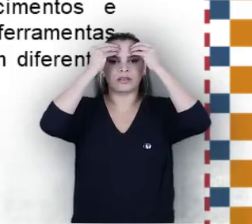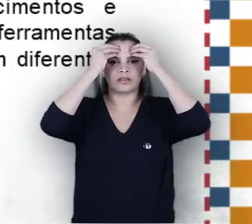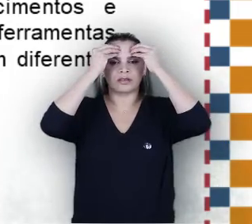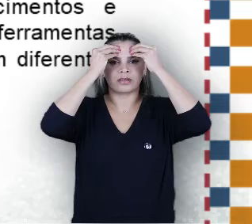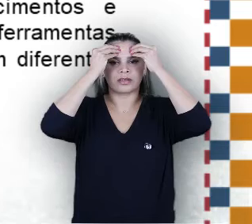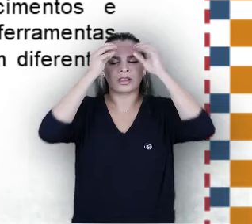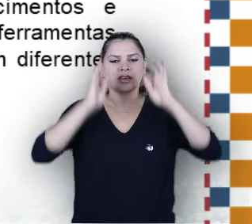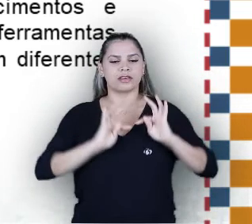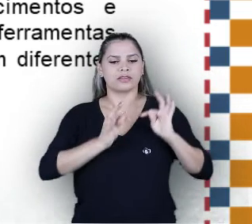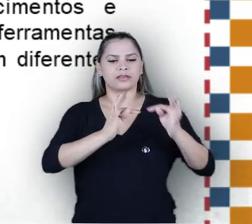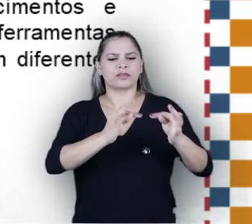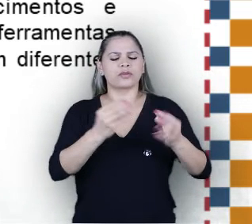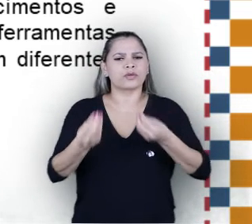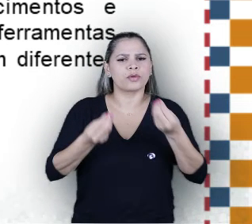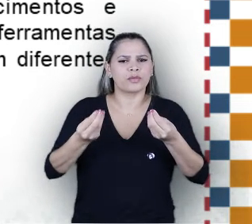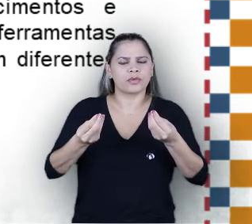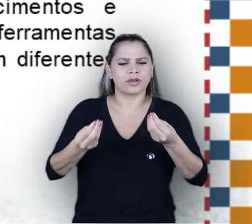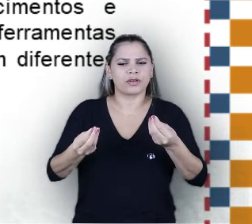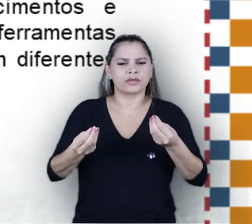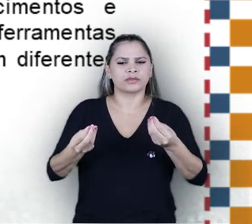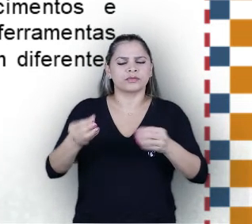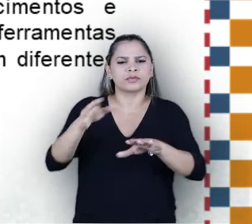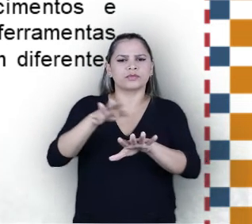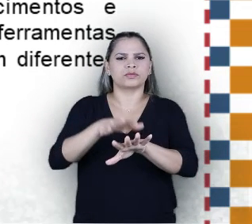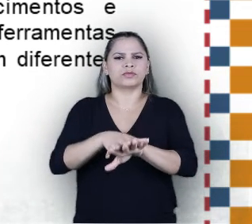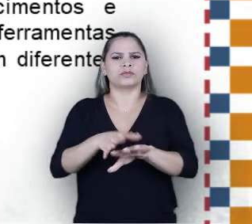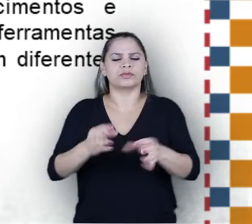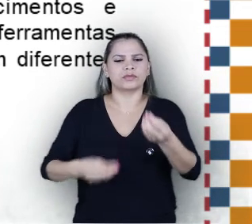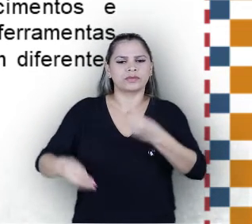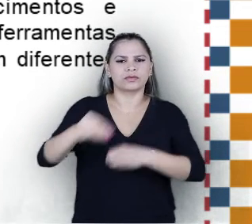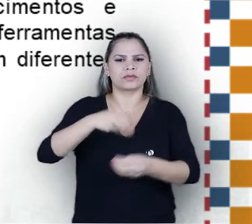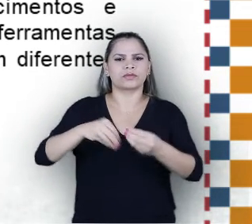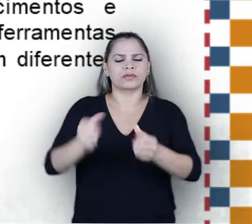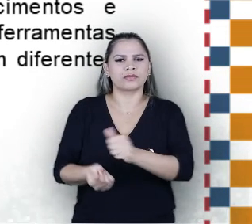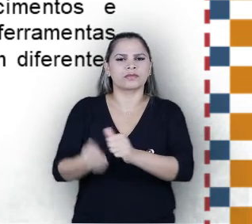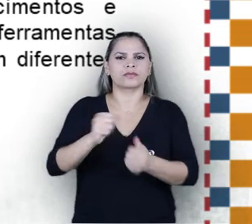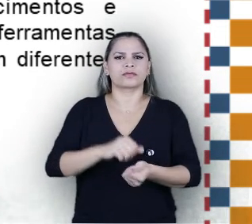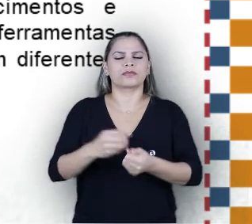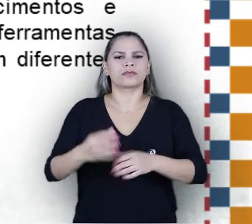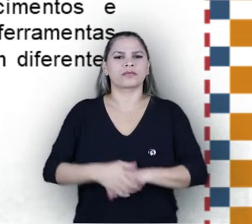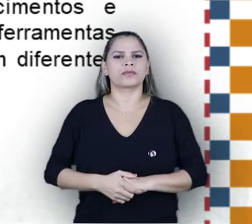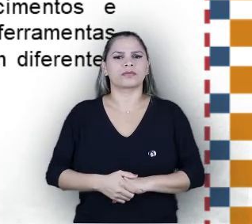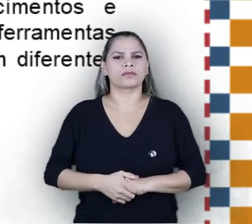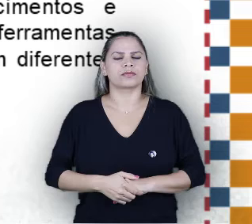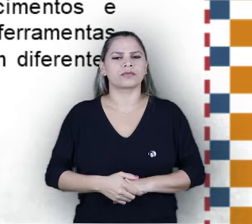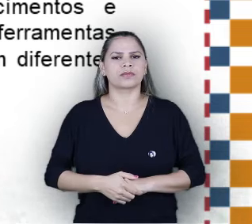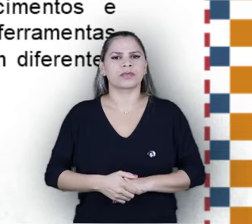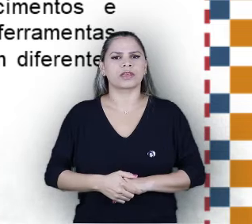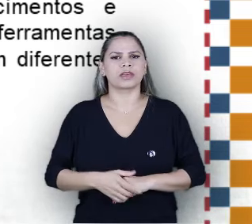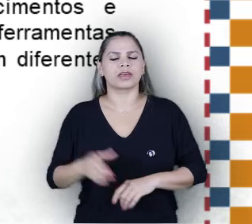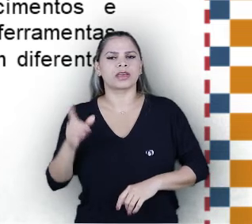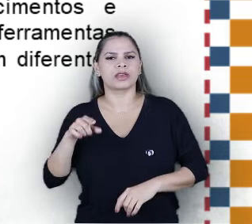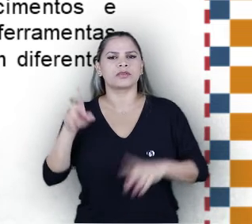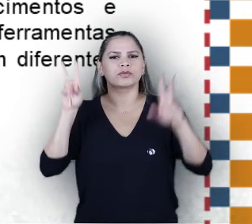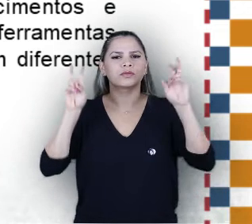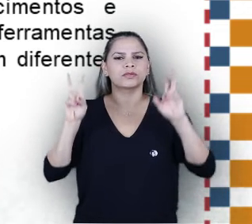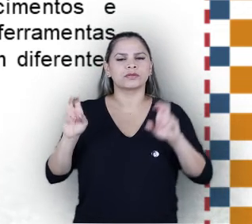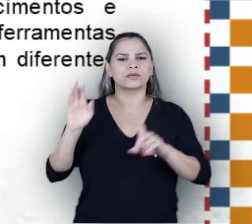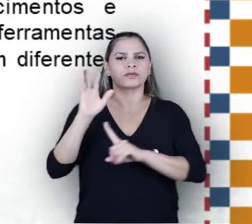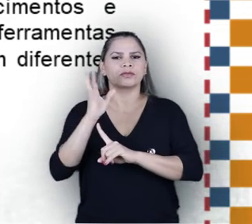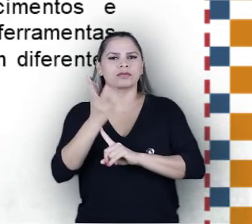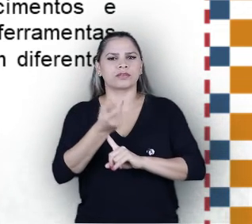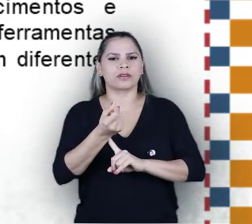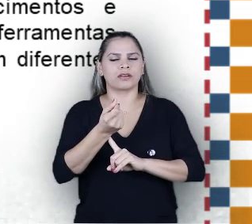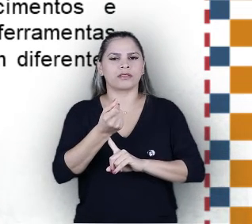arquitetura curricular dessa área, os conteúdos deverão ser embasados de forma a contribuir o alcance dos objetivos dos estudantes,